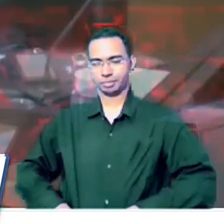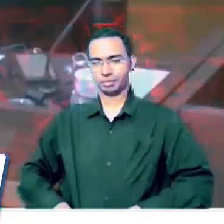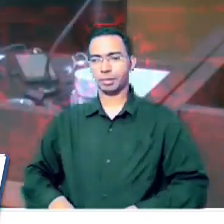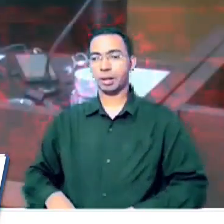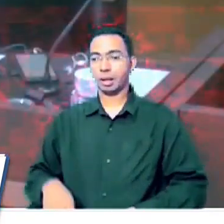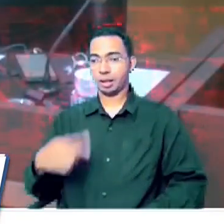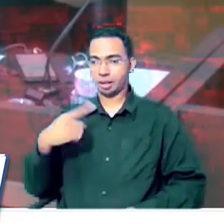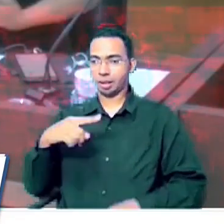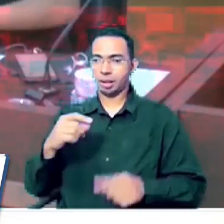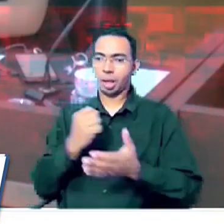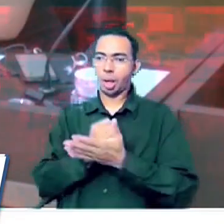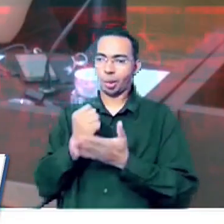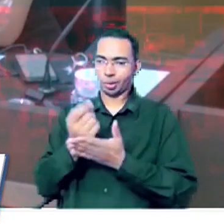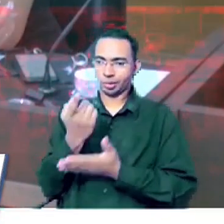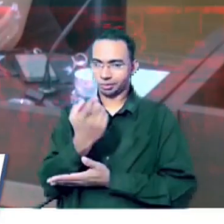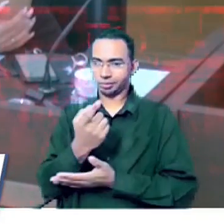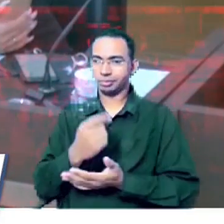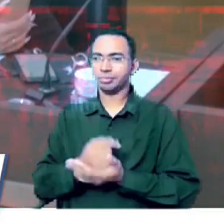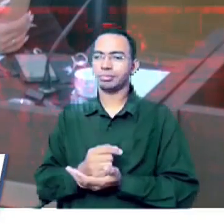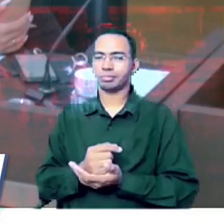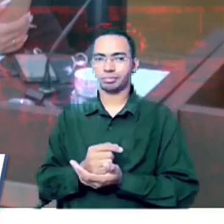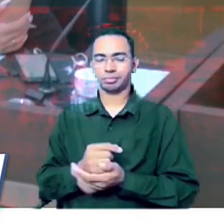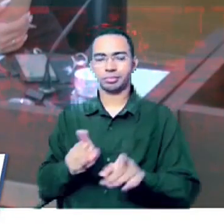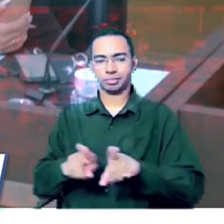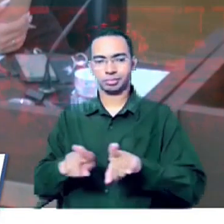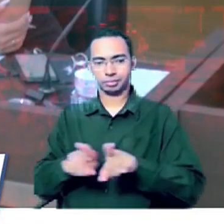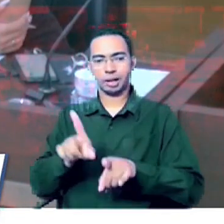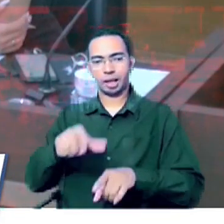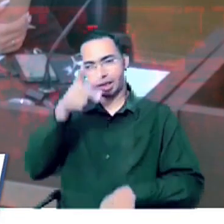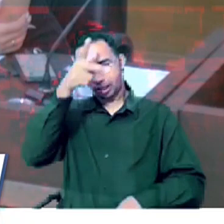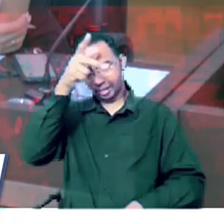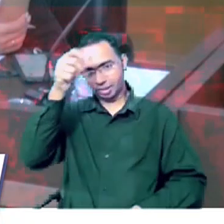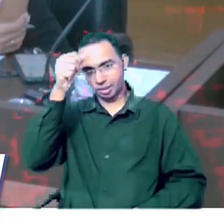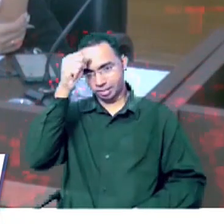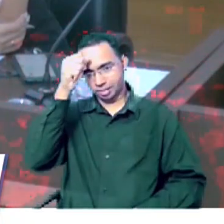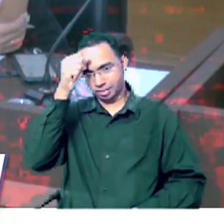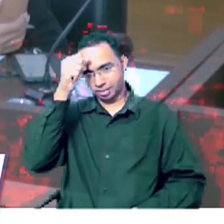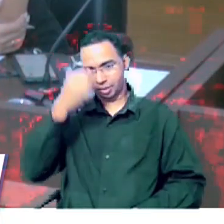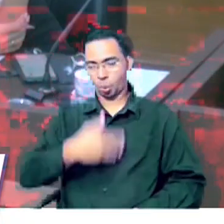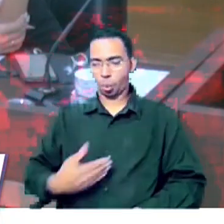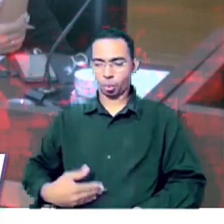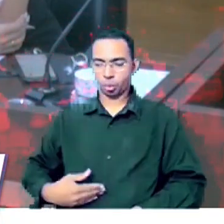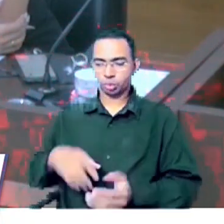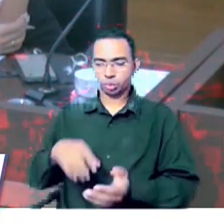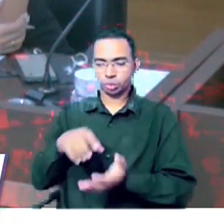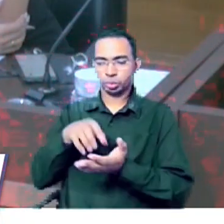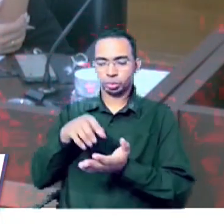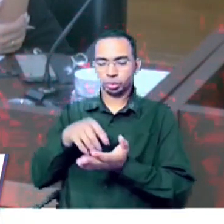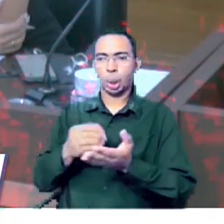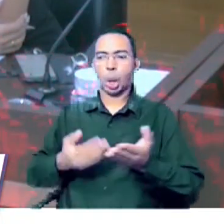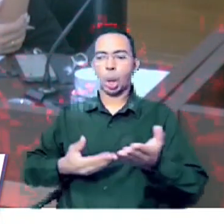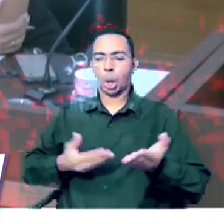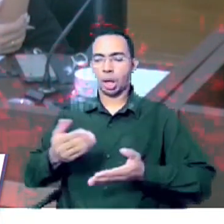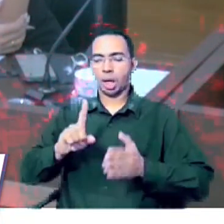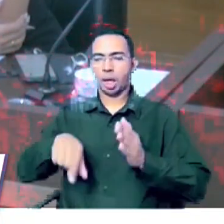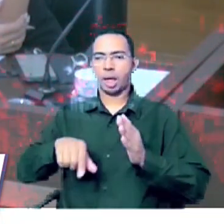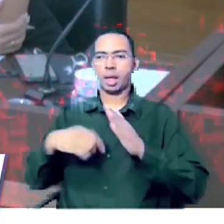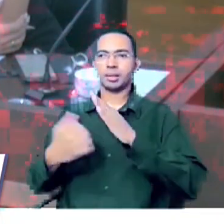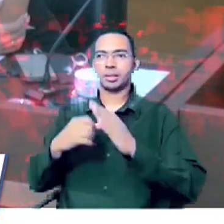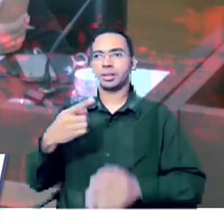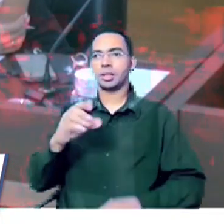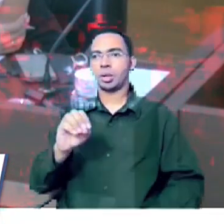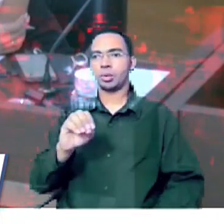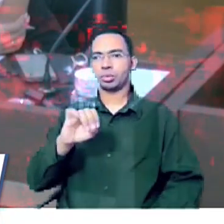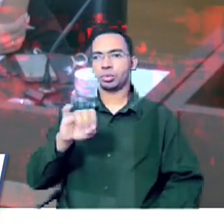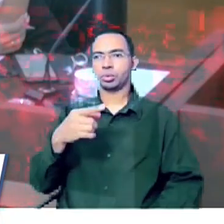contratada aí, o contratante é a prefeitura, órgão público, a prestadora de serviço é a empresa São José e a operadora que